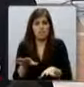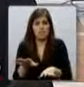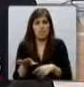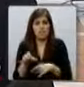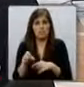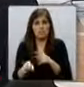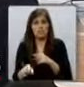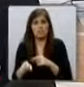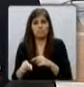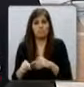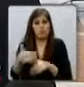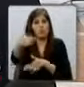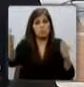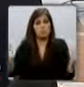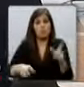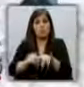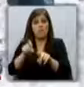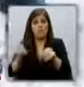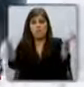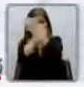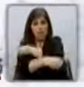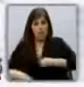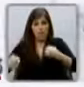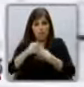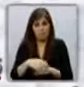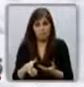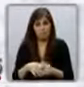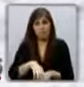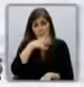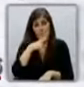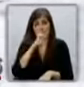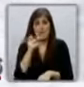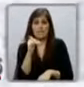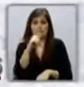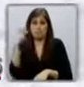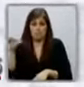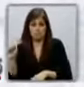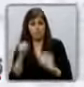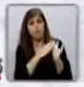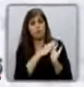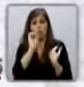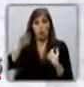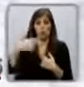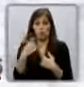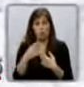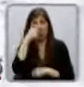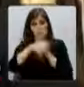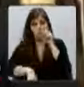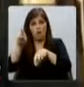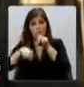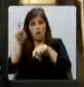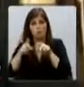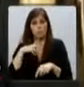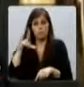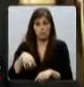refugiados como sem nada de acordo com a Cáritas o alto comissário das Nações Unidas para os refugiados o